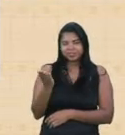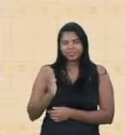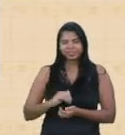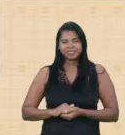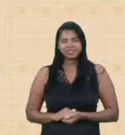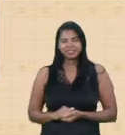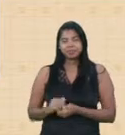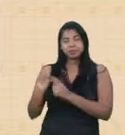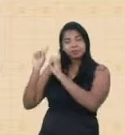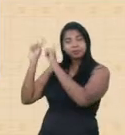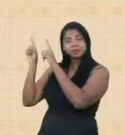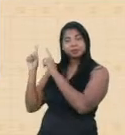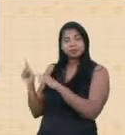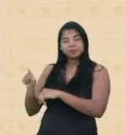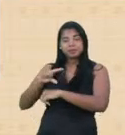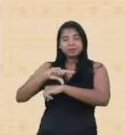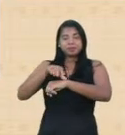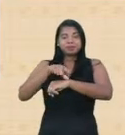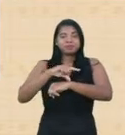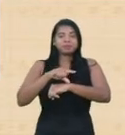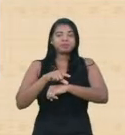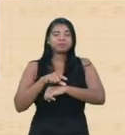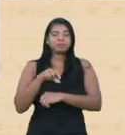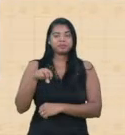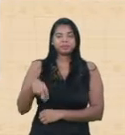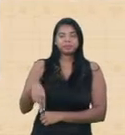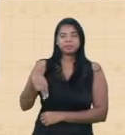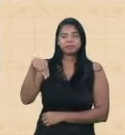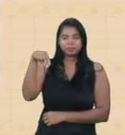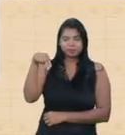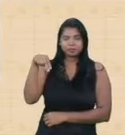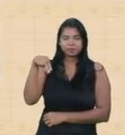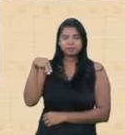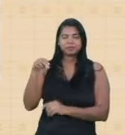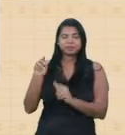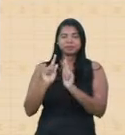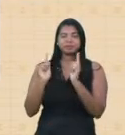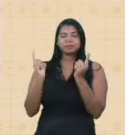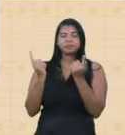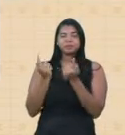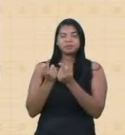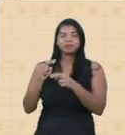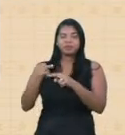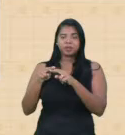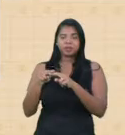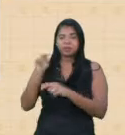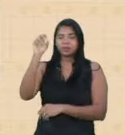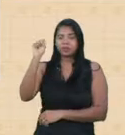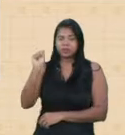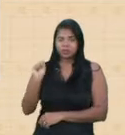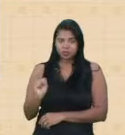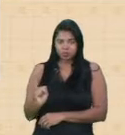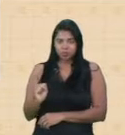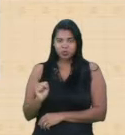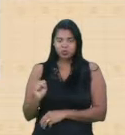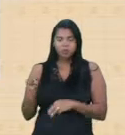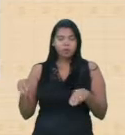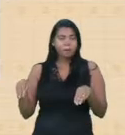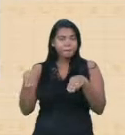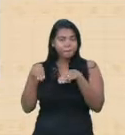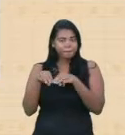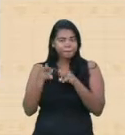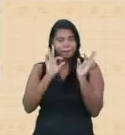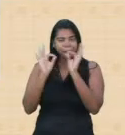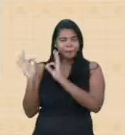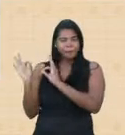nós temos a bússola apontando para o norte, que é o geográfico, porém o sul magnético, como vocês podem